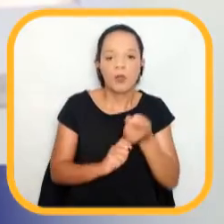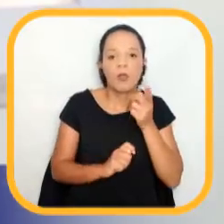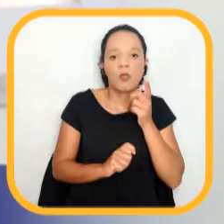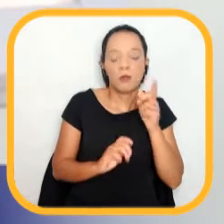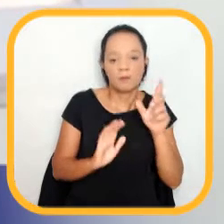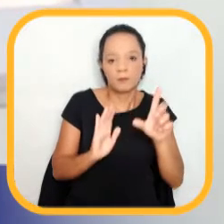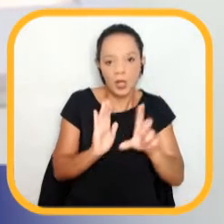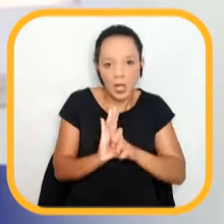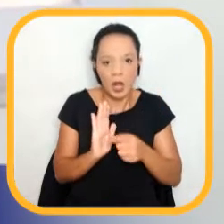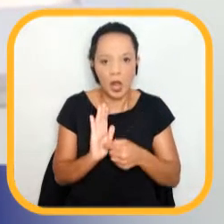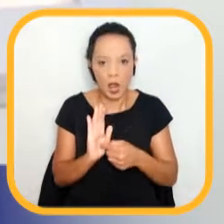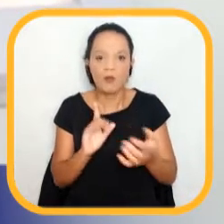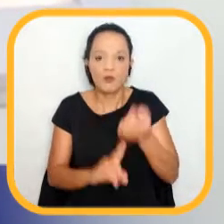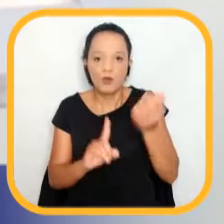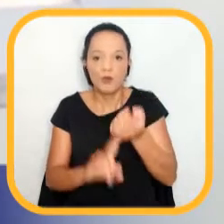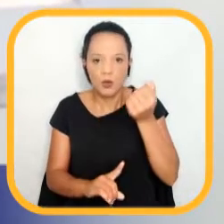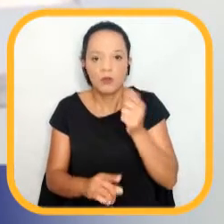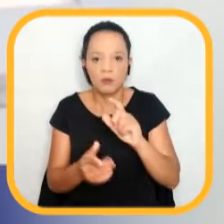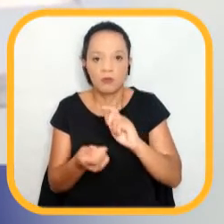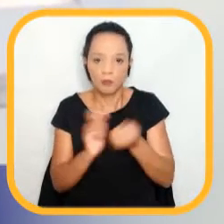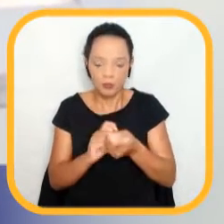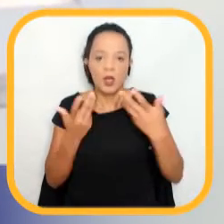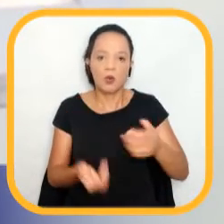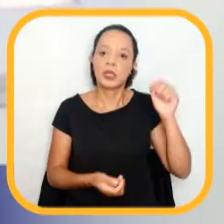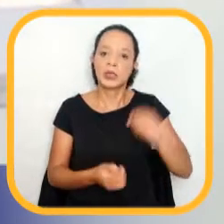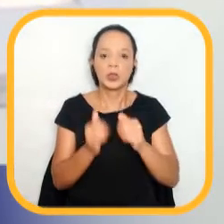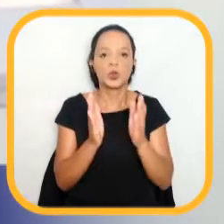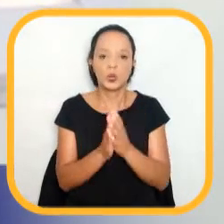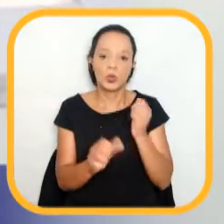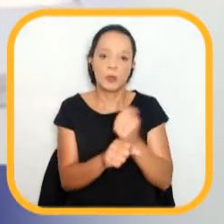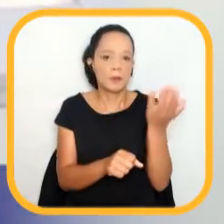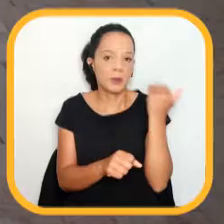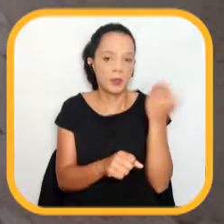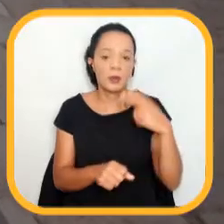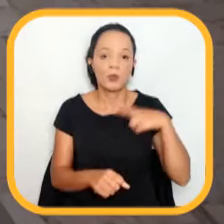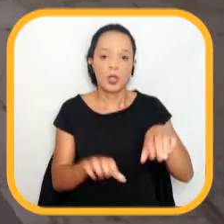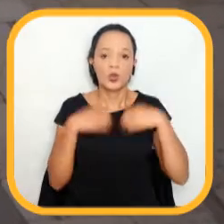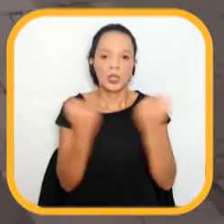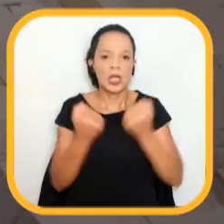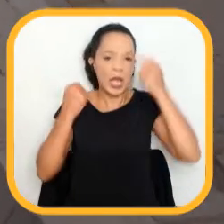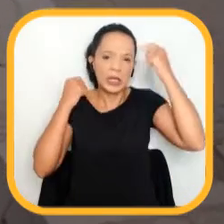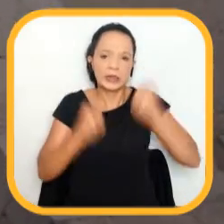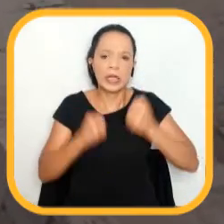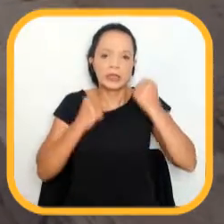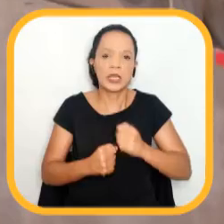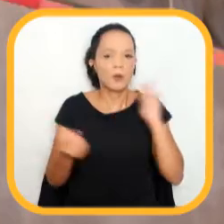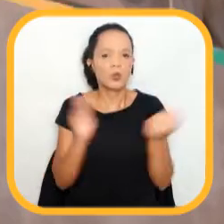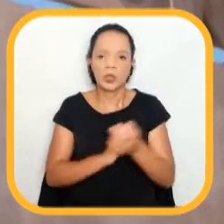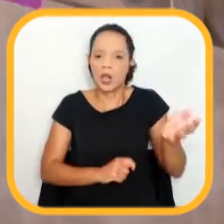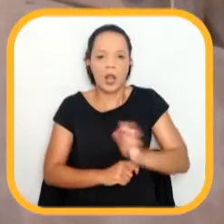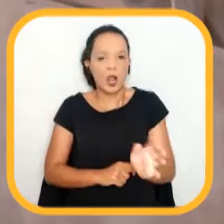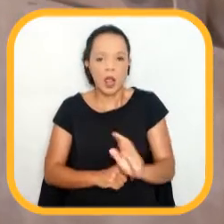alterações legais, das grandes alterações legais que conseguimos, podemos dizer que agora sim está tudo por fazer. A sociedade portuguesa ainda é resistente